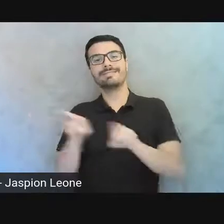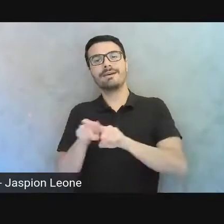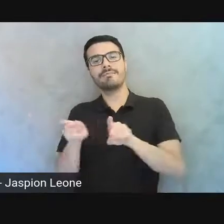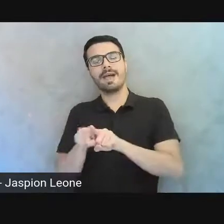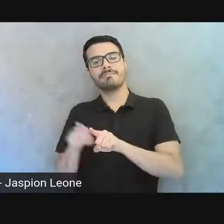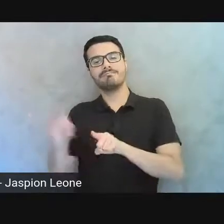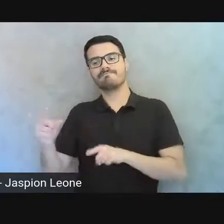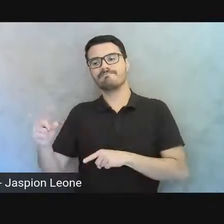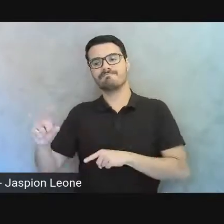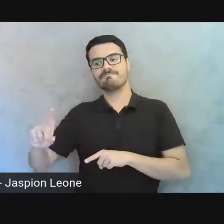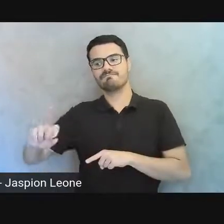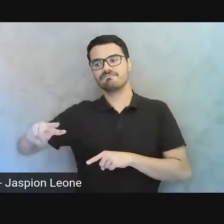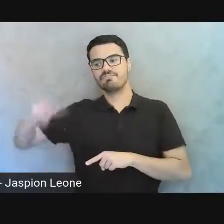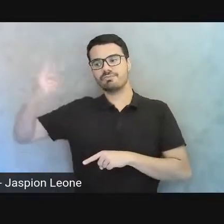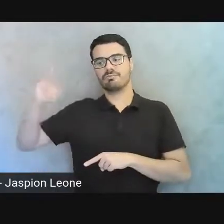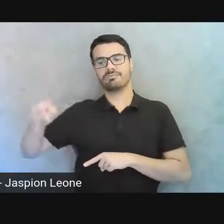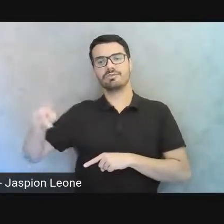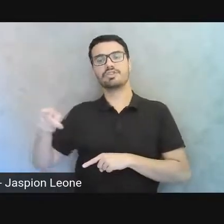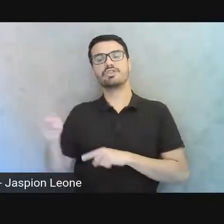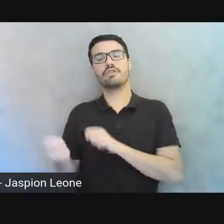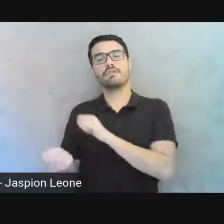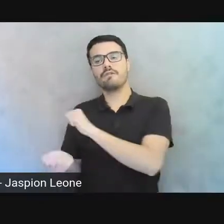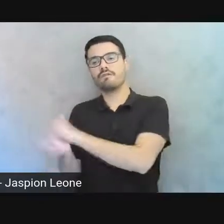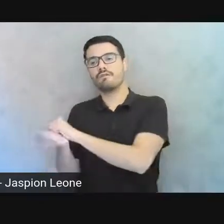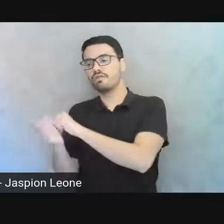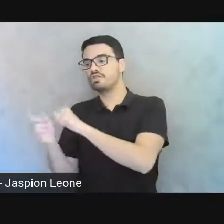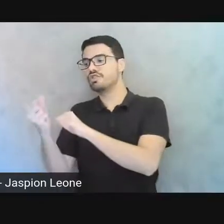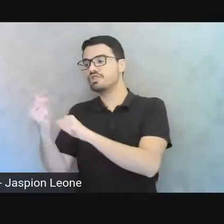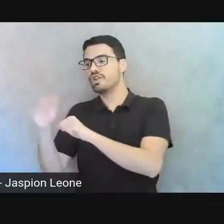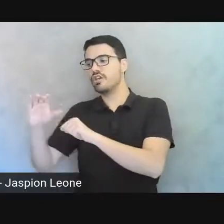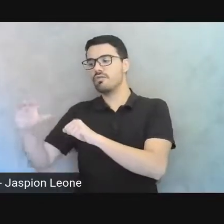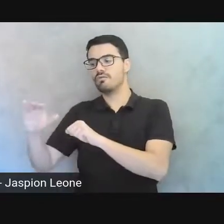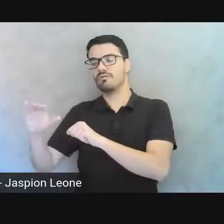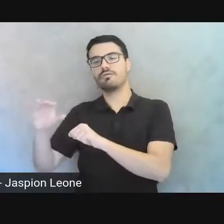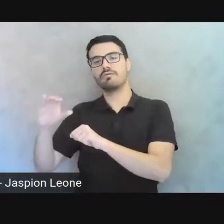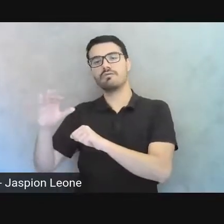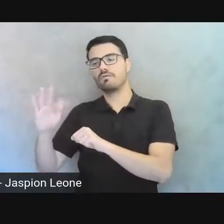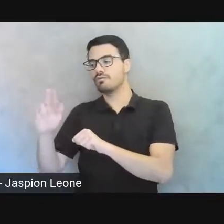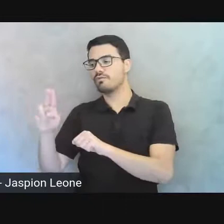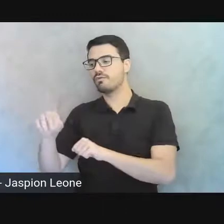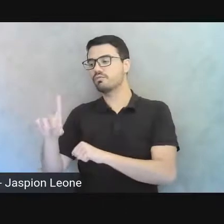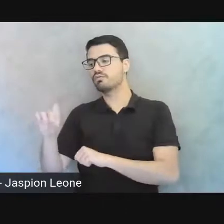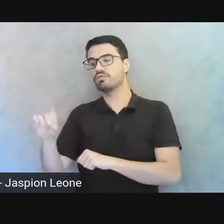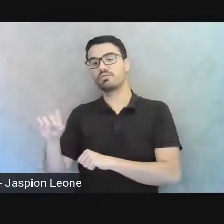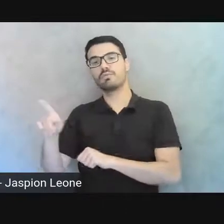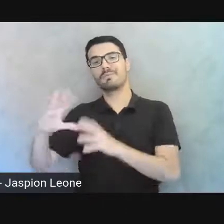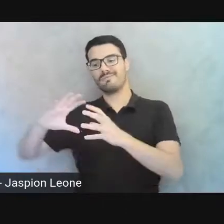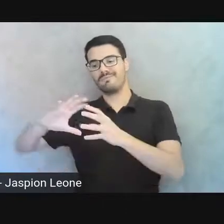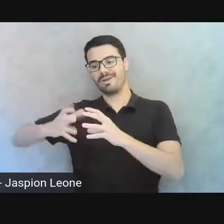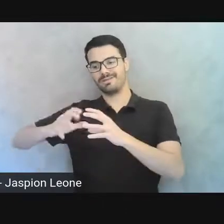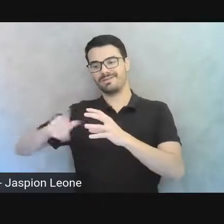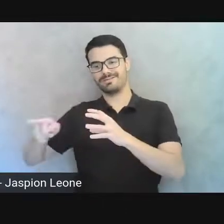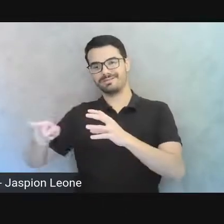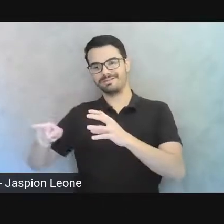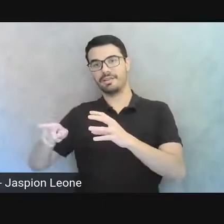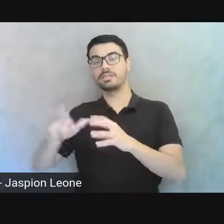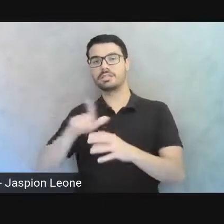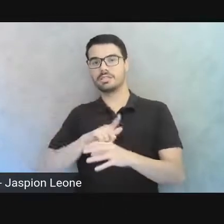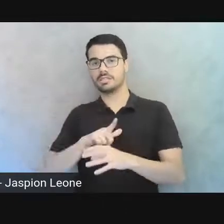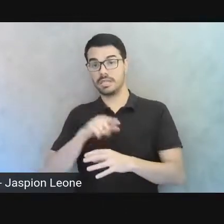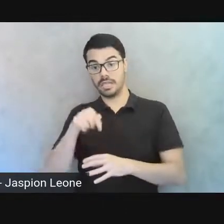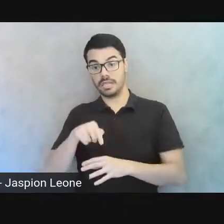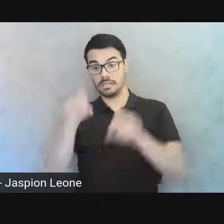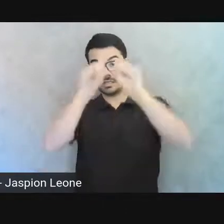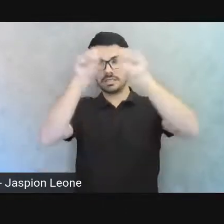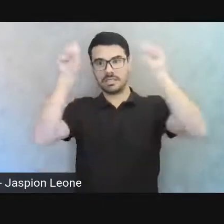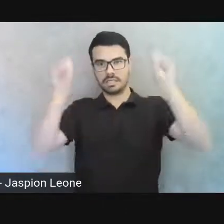migrou ali de uma forma bastante abrupta de um sistema em que, basicamente, 70%